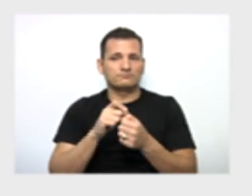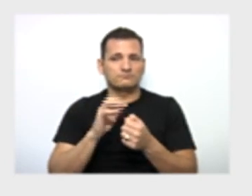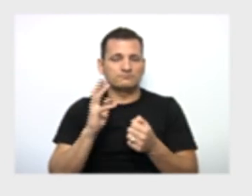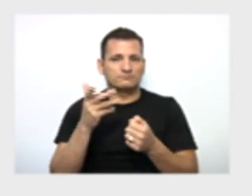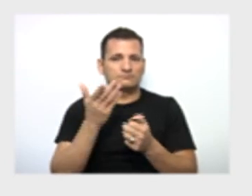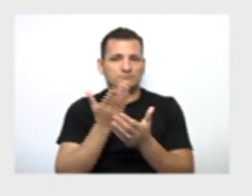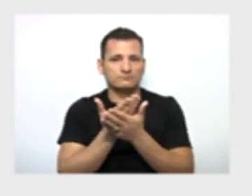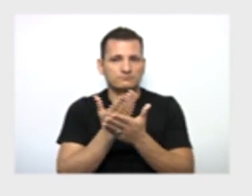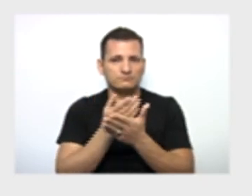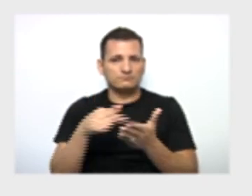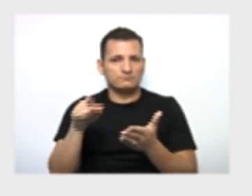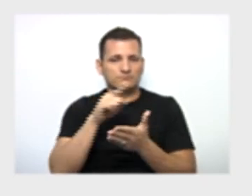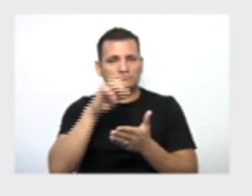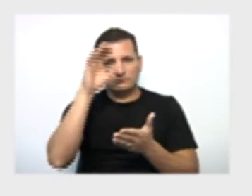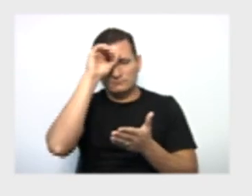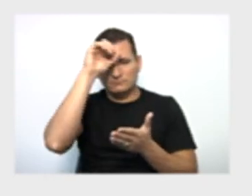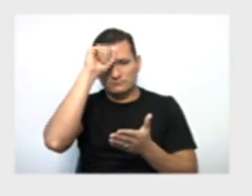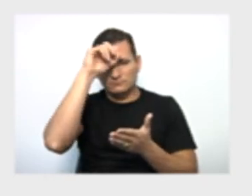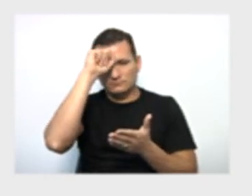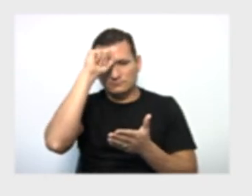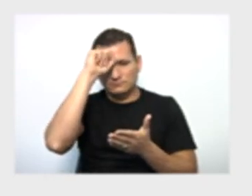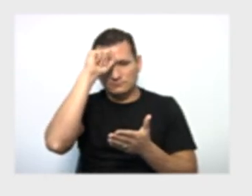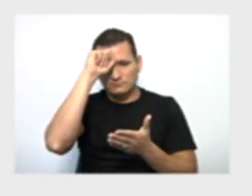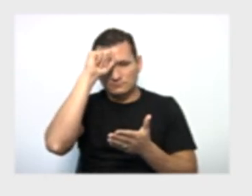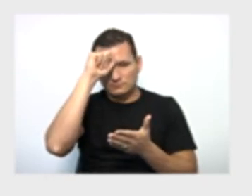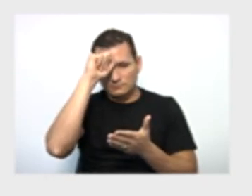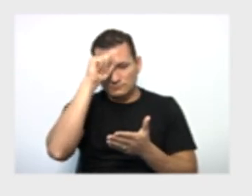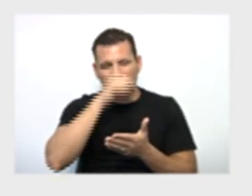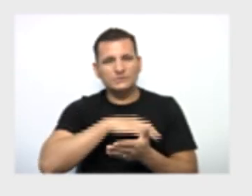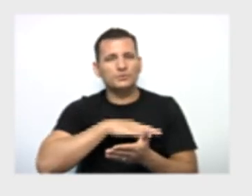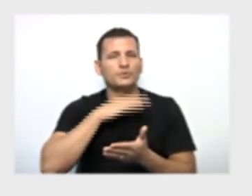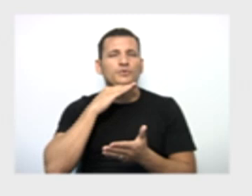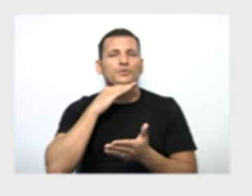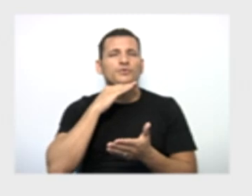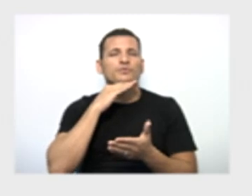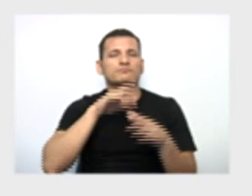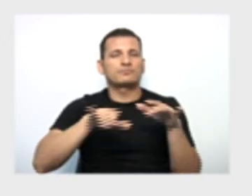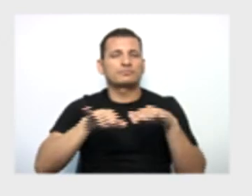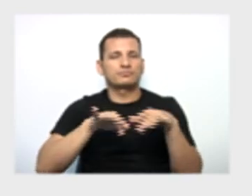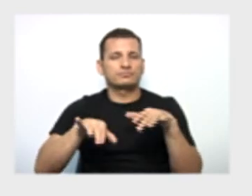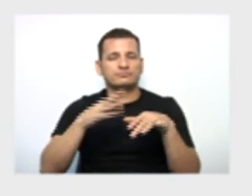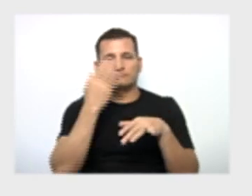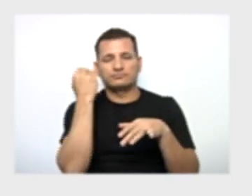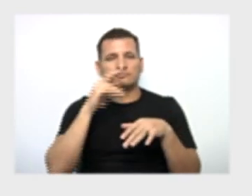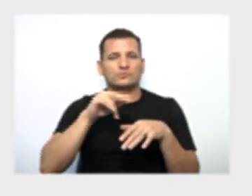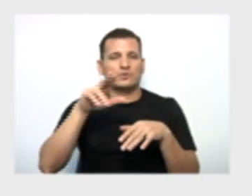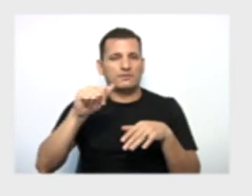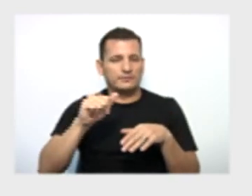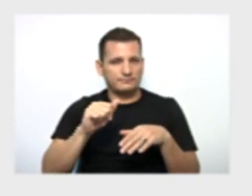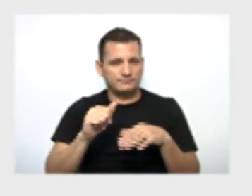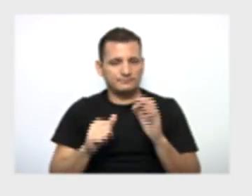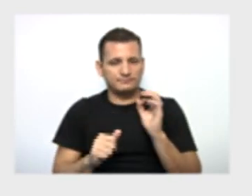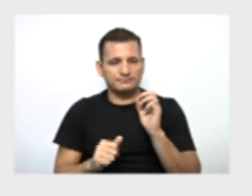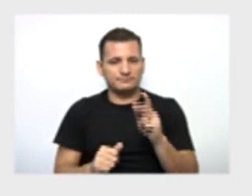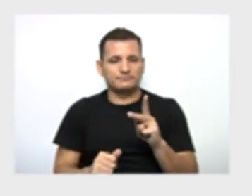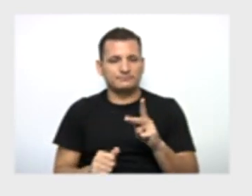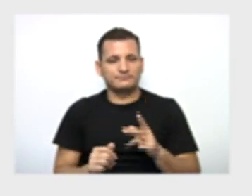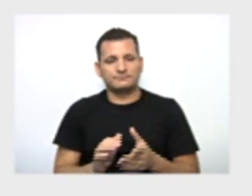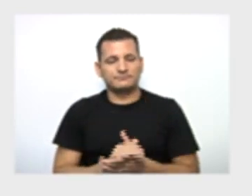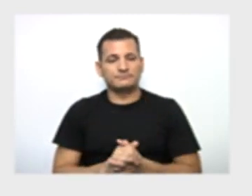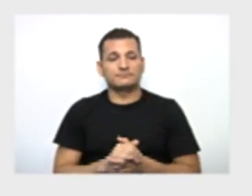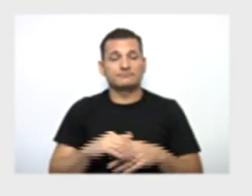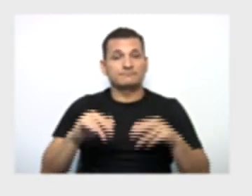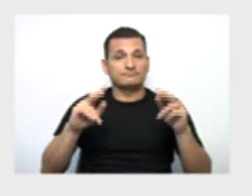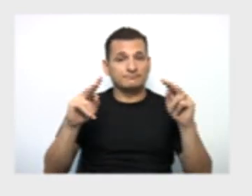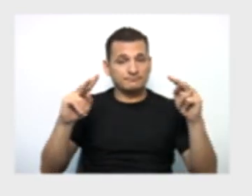aulas para que vocês aprendam e enjoem de fazer isso aqui, não esquecer nunca mais, tá bom? Então, eu estou dizendo aqui que o